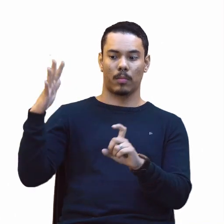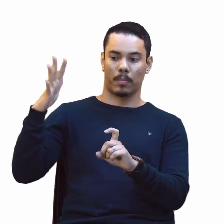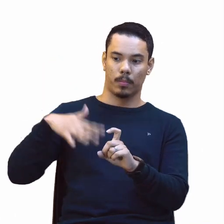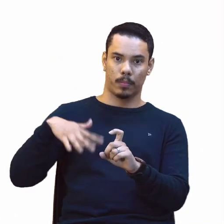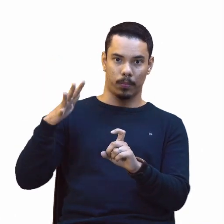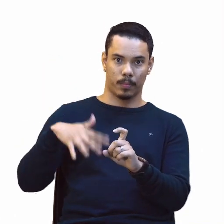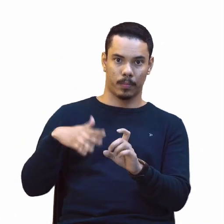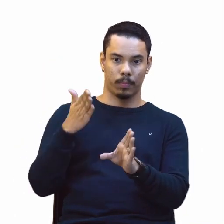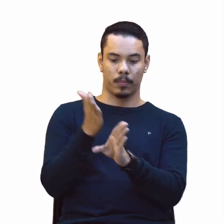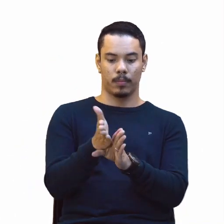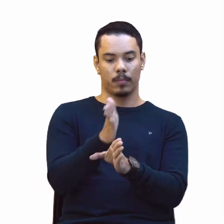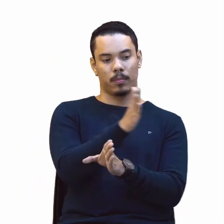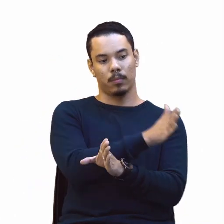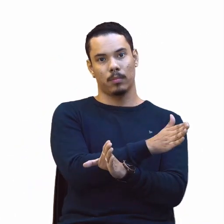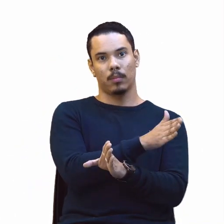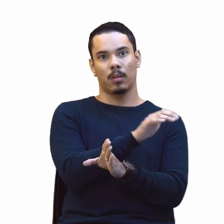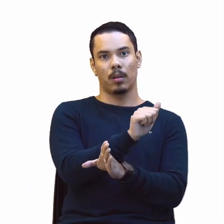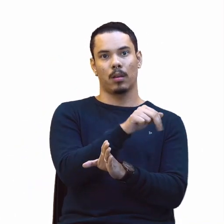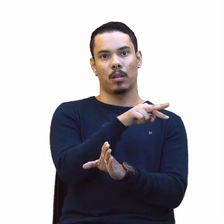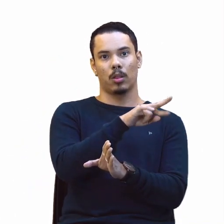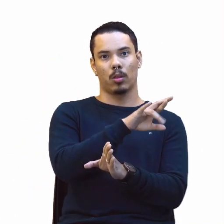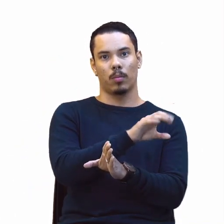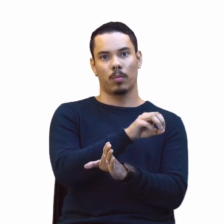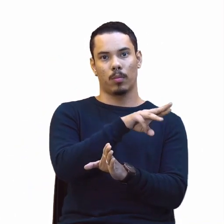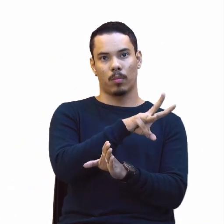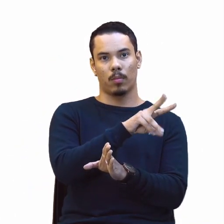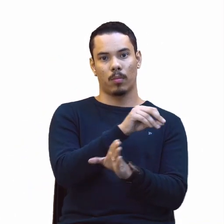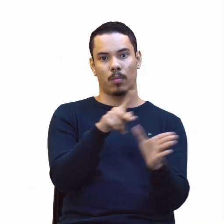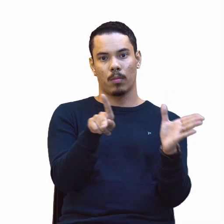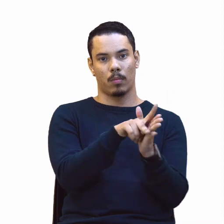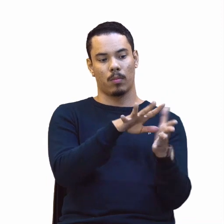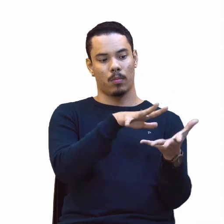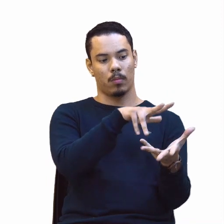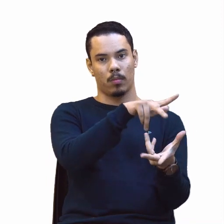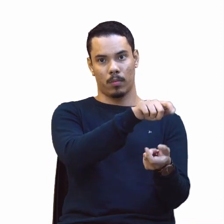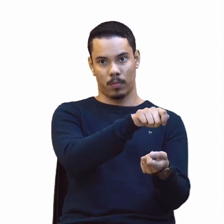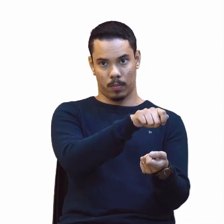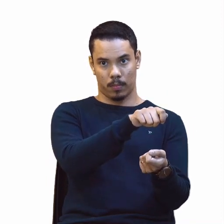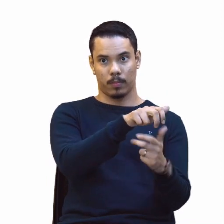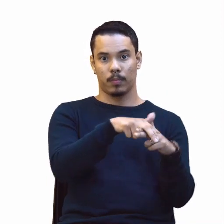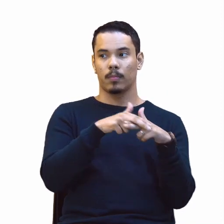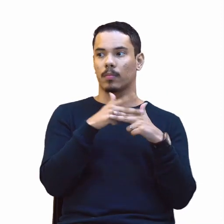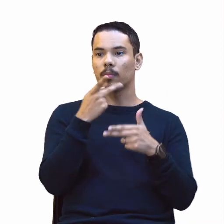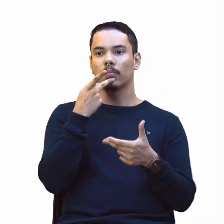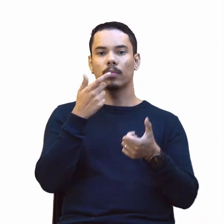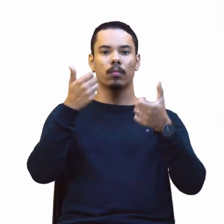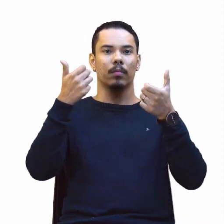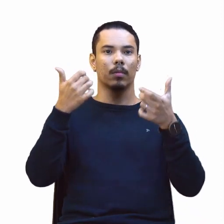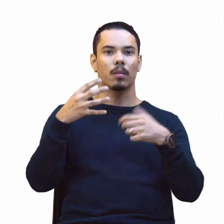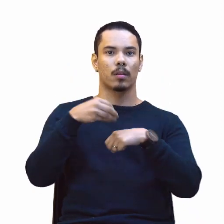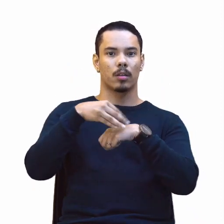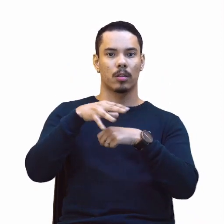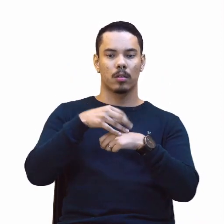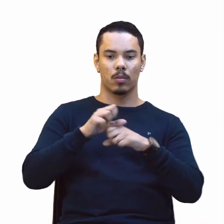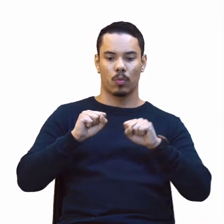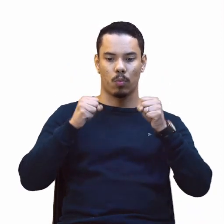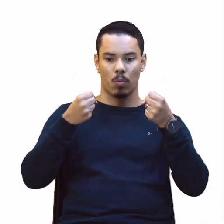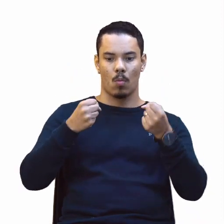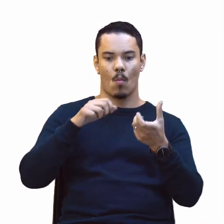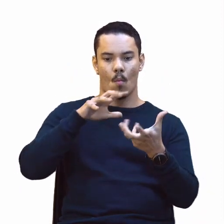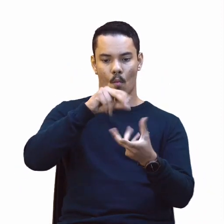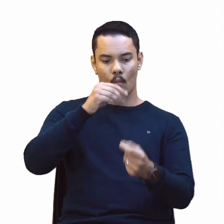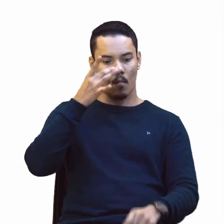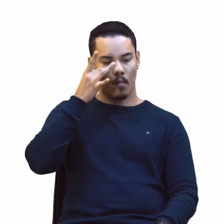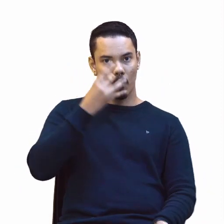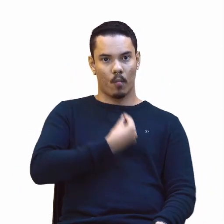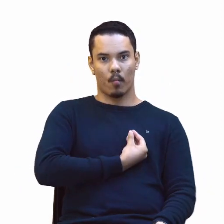e antropomórfica do universo. Eles dedicam-se a investigar o mundo físico,